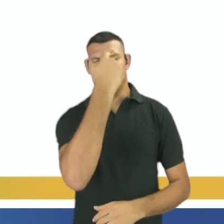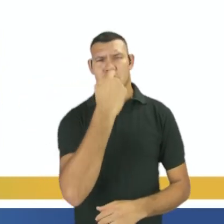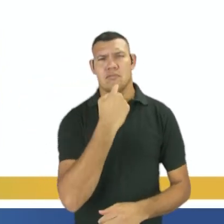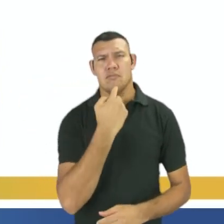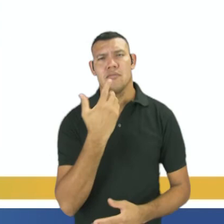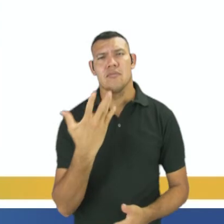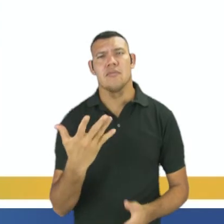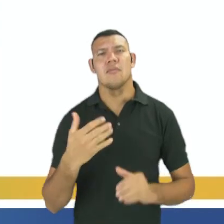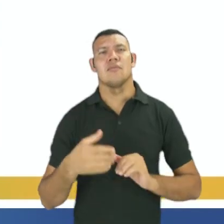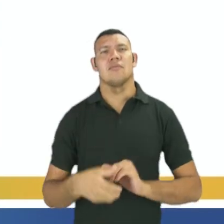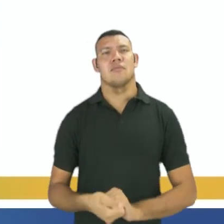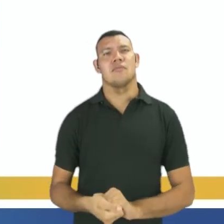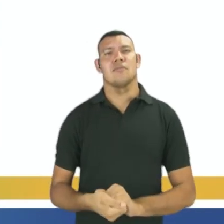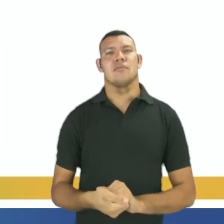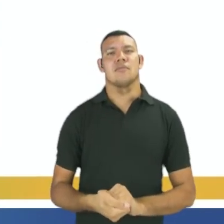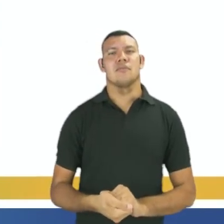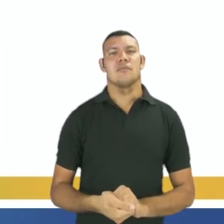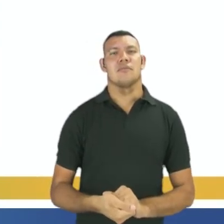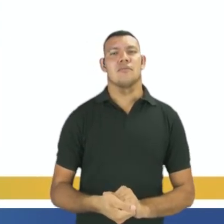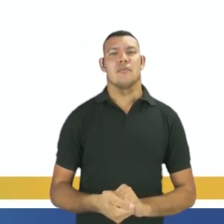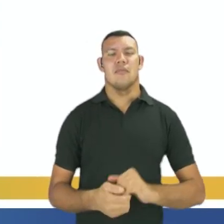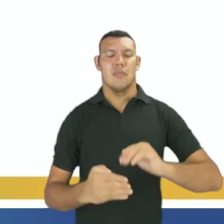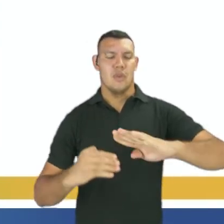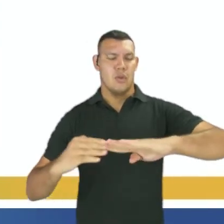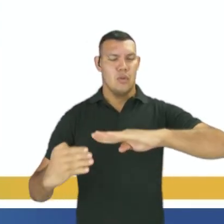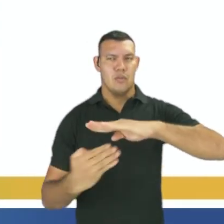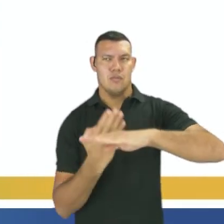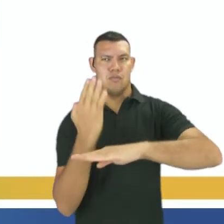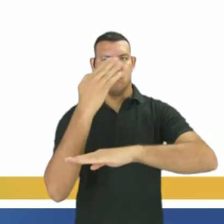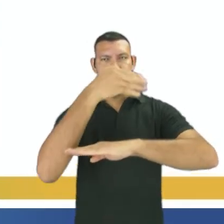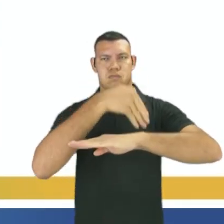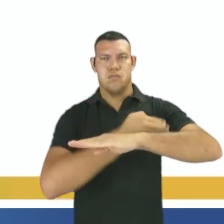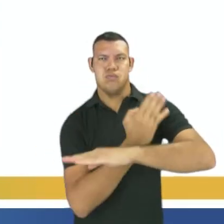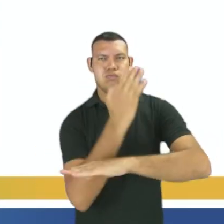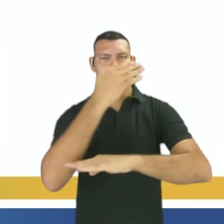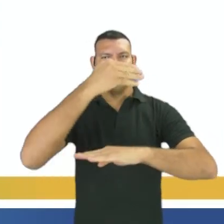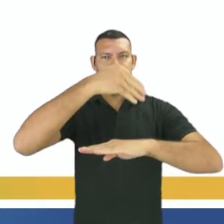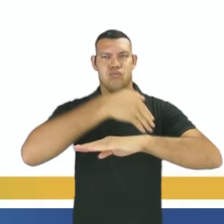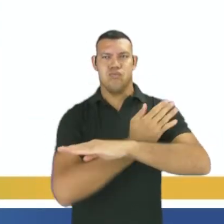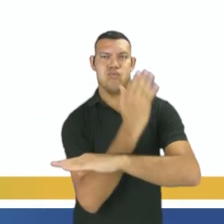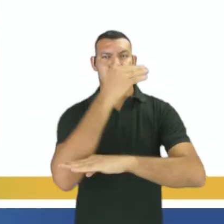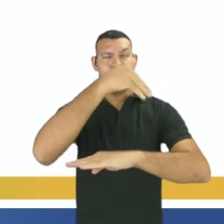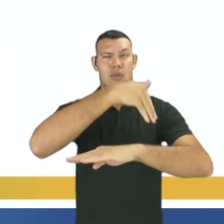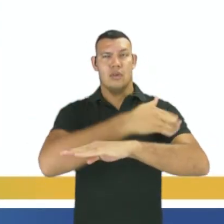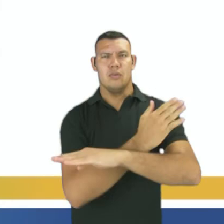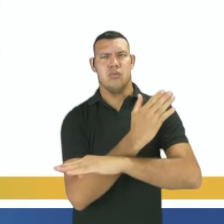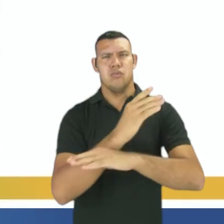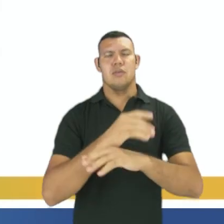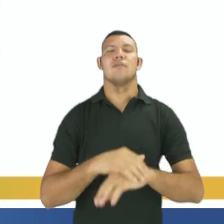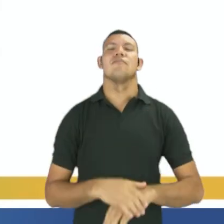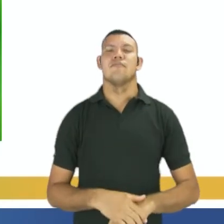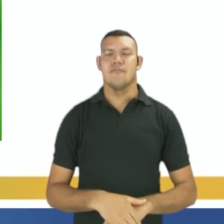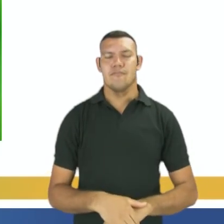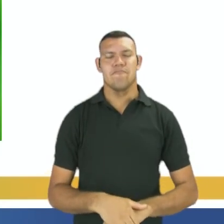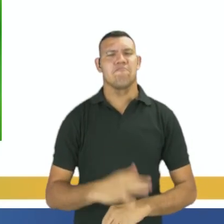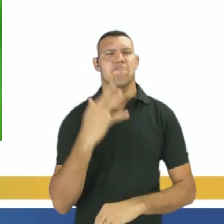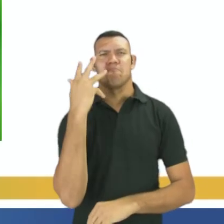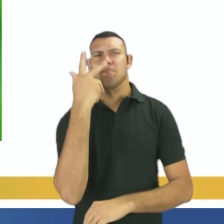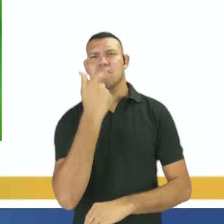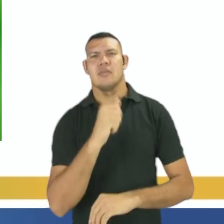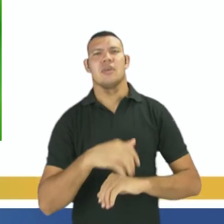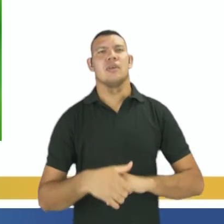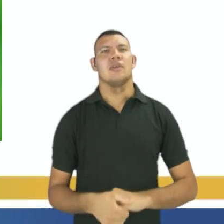imagens nós temos aí essa imagem né dê o boto-cor-de-rosa que é o maior golfinho de água doce do mundo veja que imagem linda